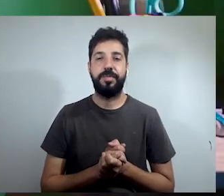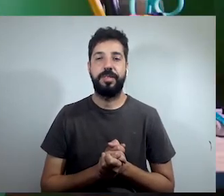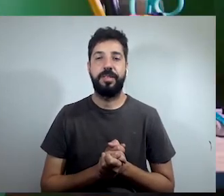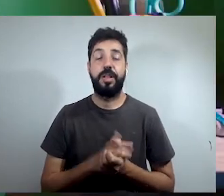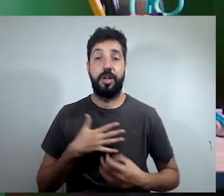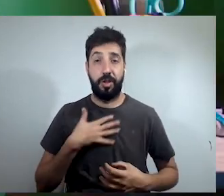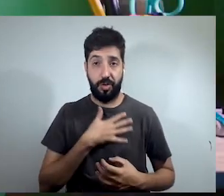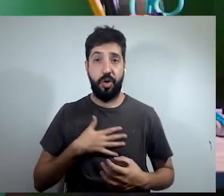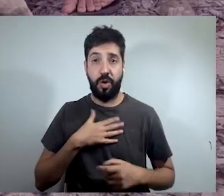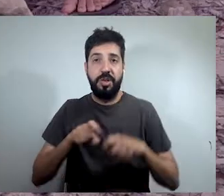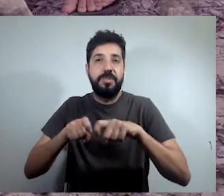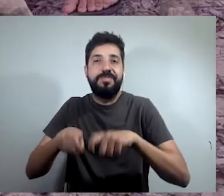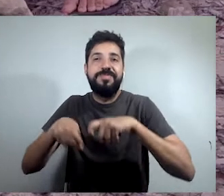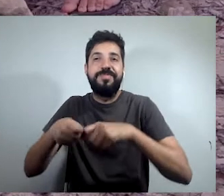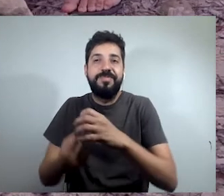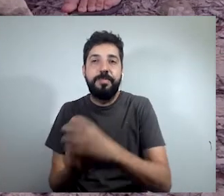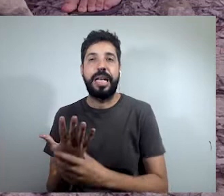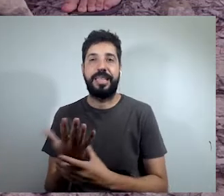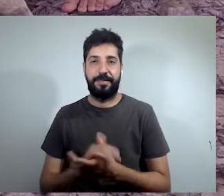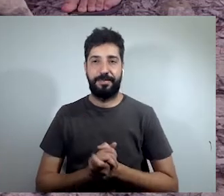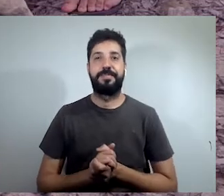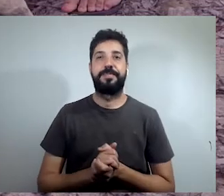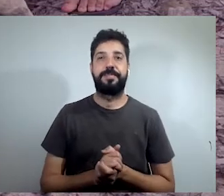Eu gosto de plantar também.